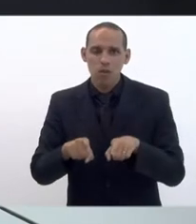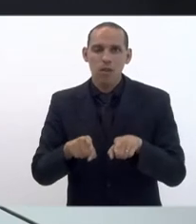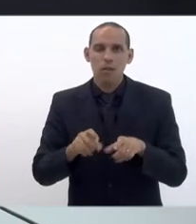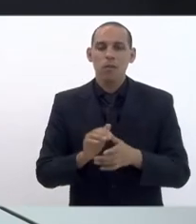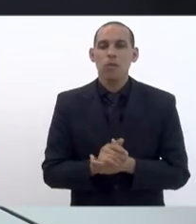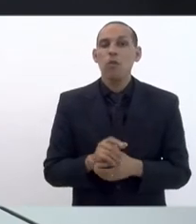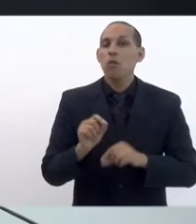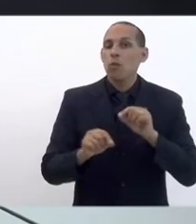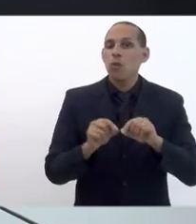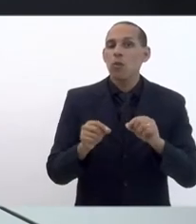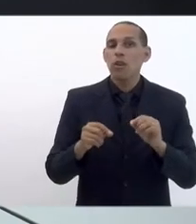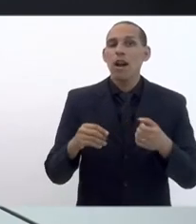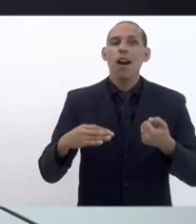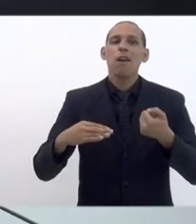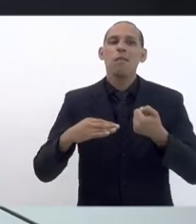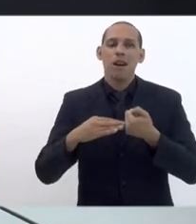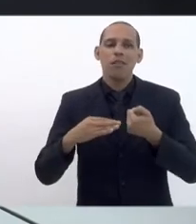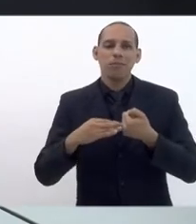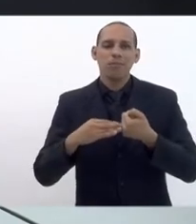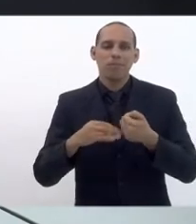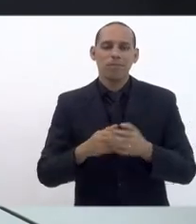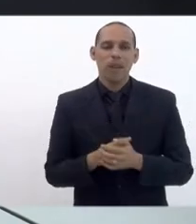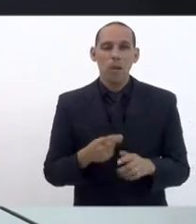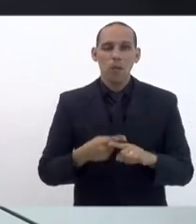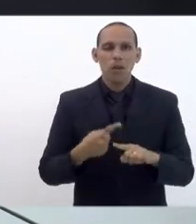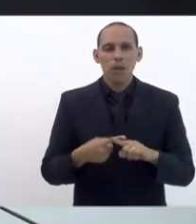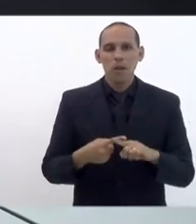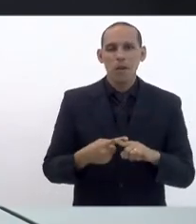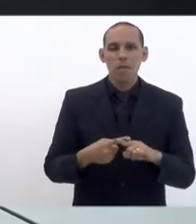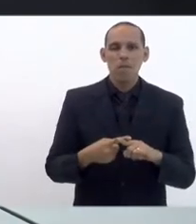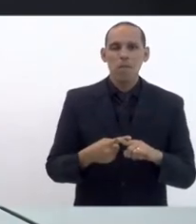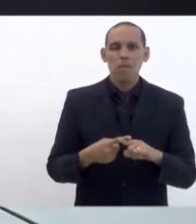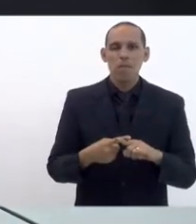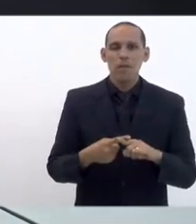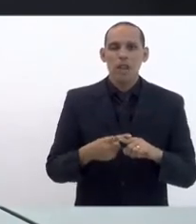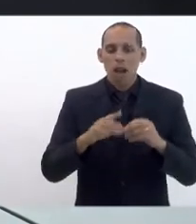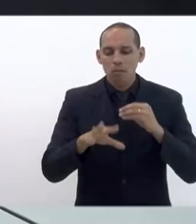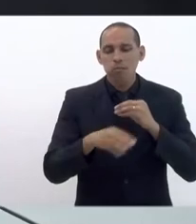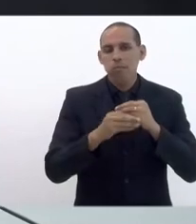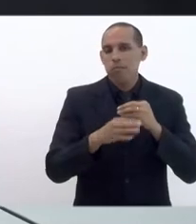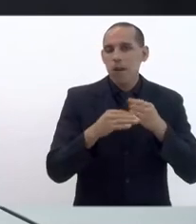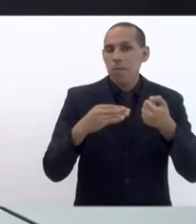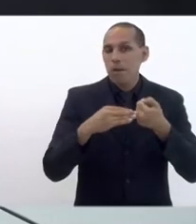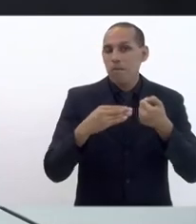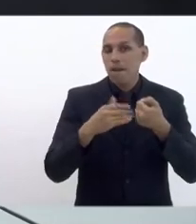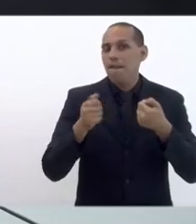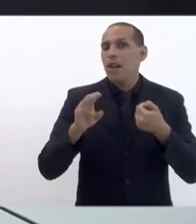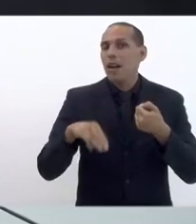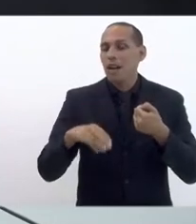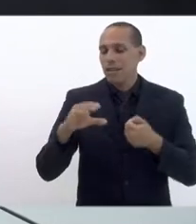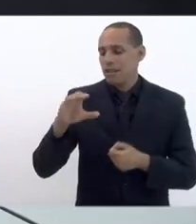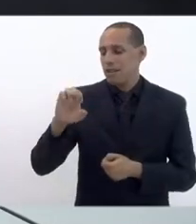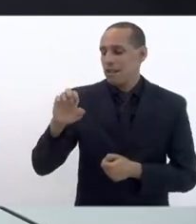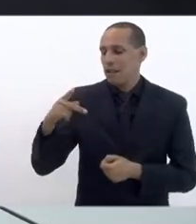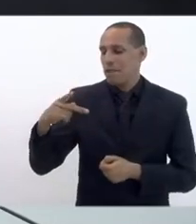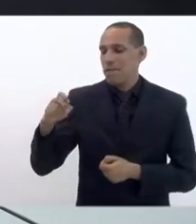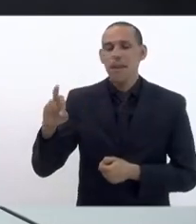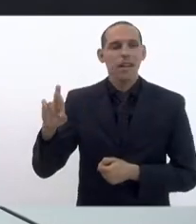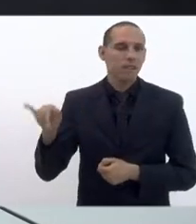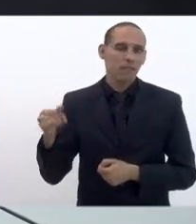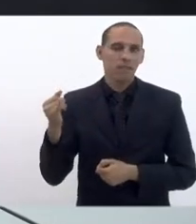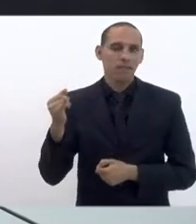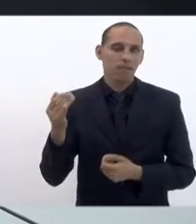com o banco de dados. Perfeito. Porque quem vai ter que alimentar esse banco de dados, tomar conta dele, vai ter que ser o CEPERJ. Perfeito.